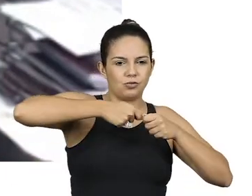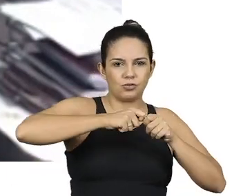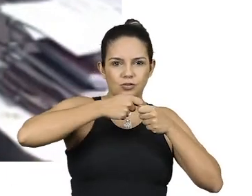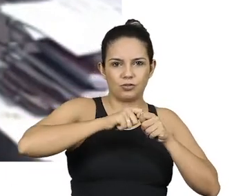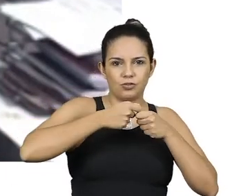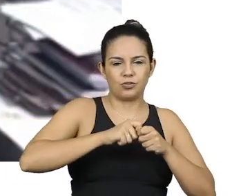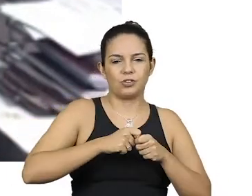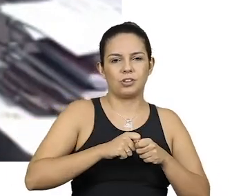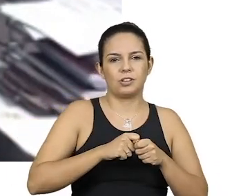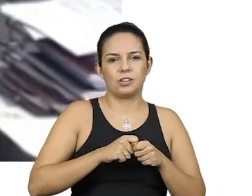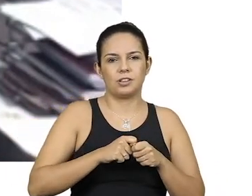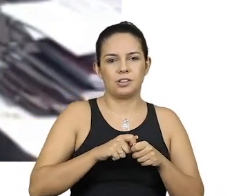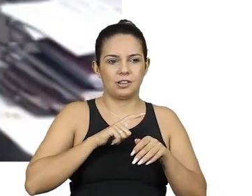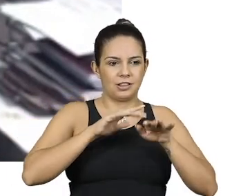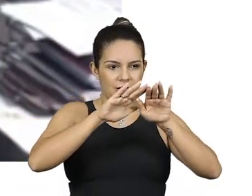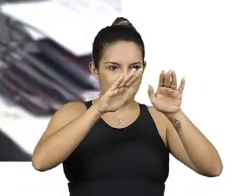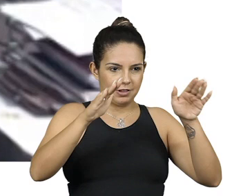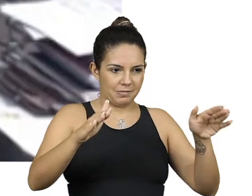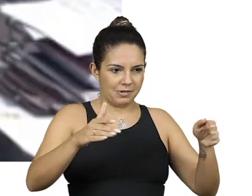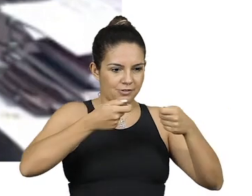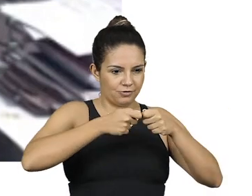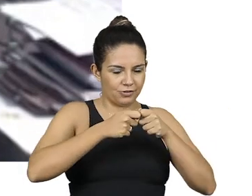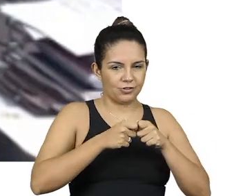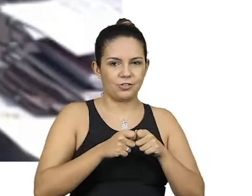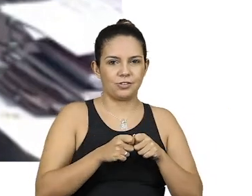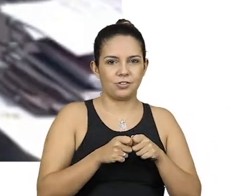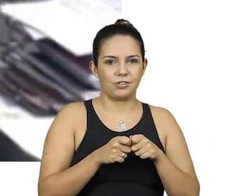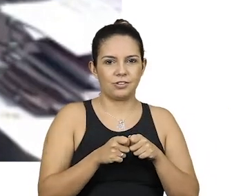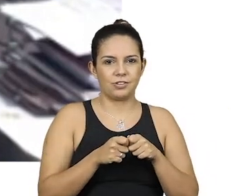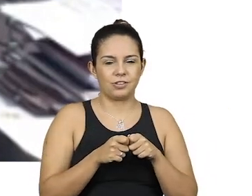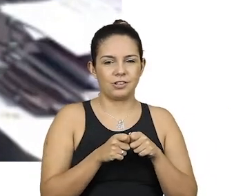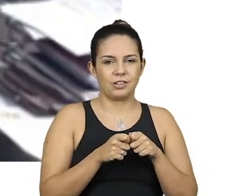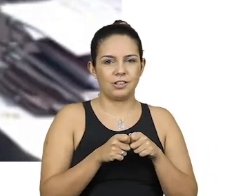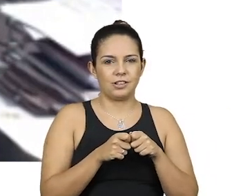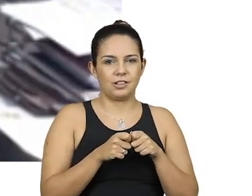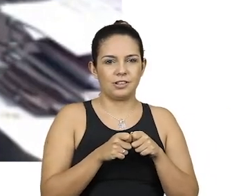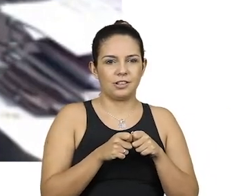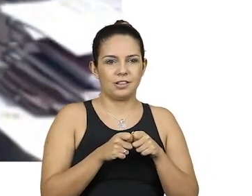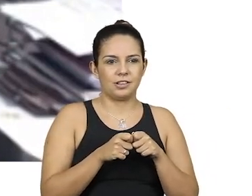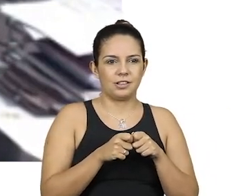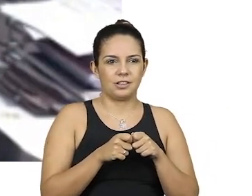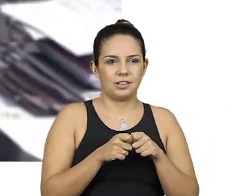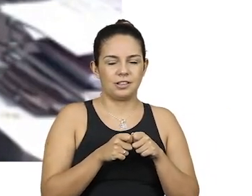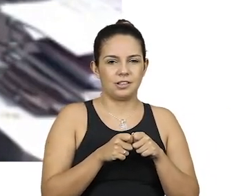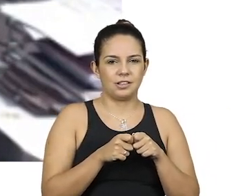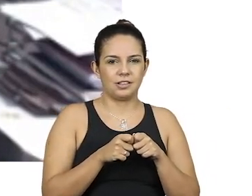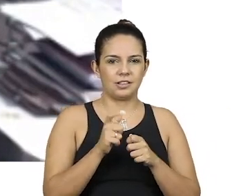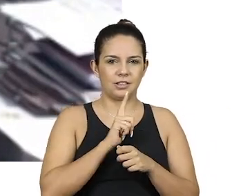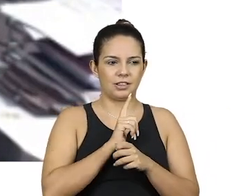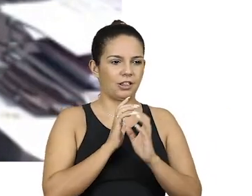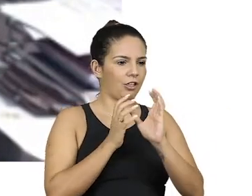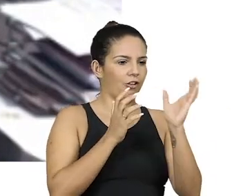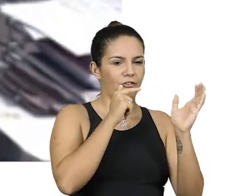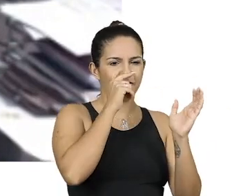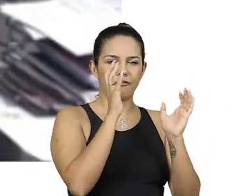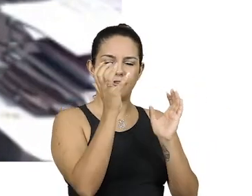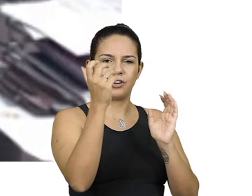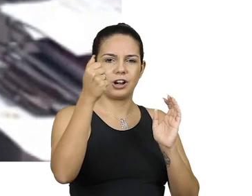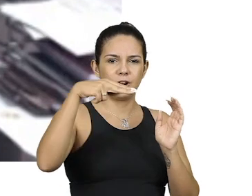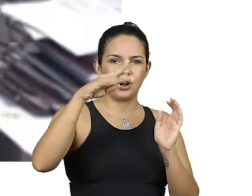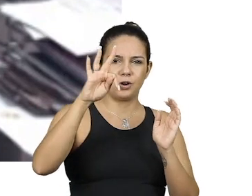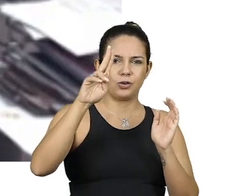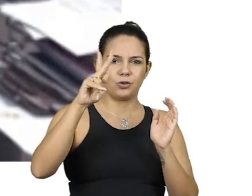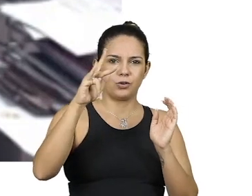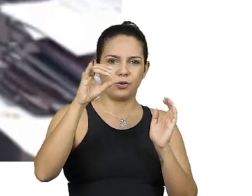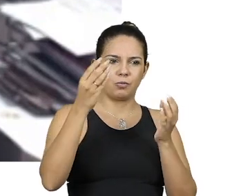de frivolete em cima da mesa, antúrio na varanda, e